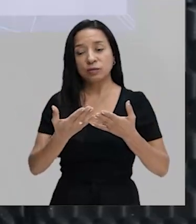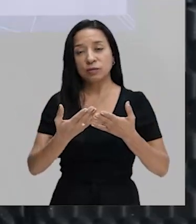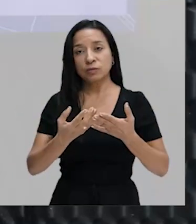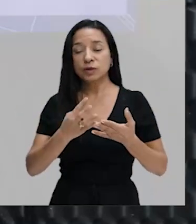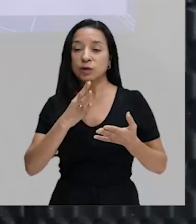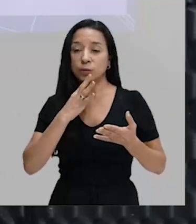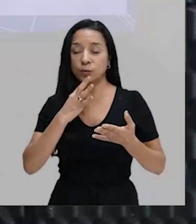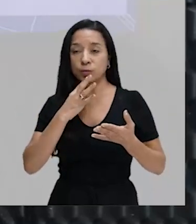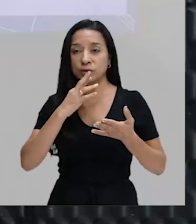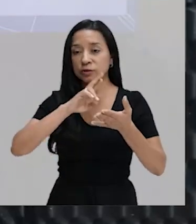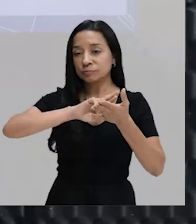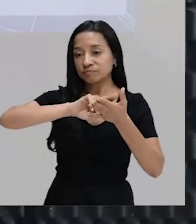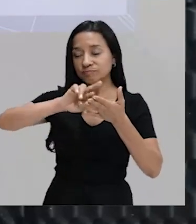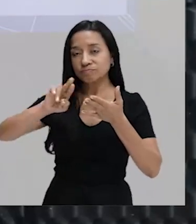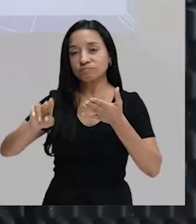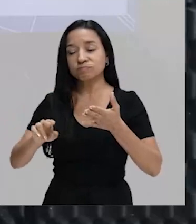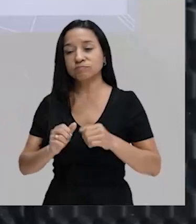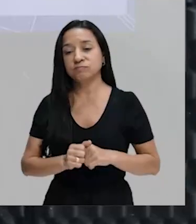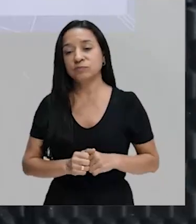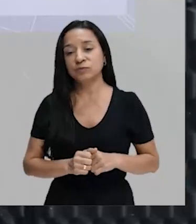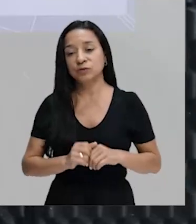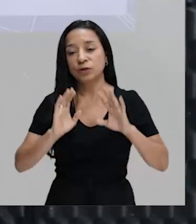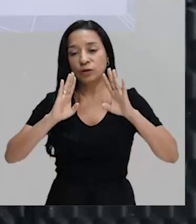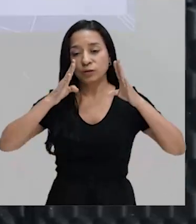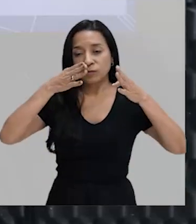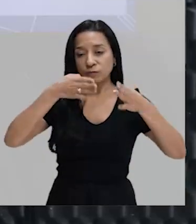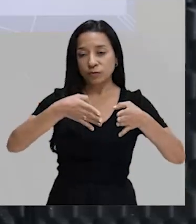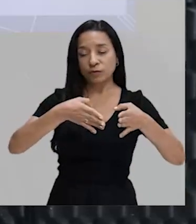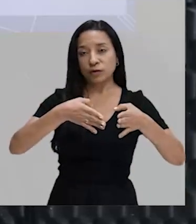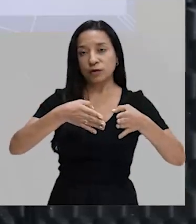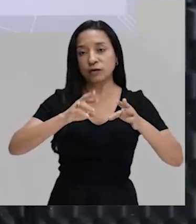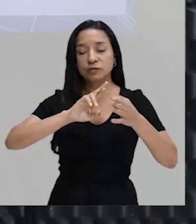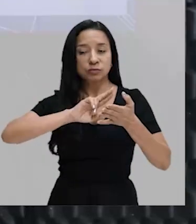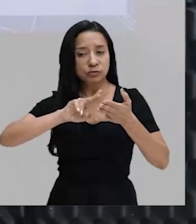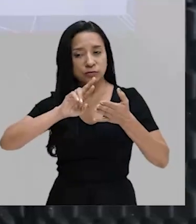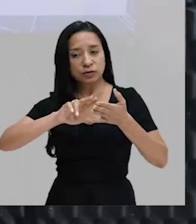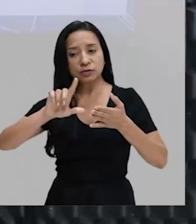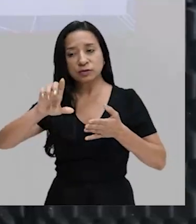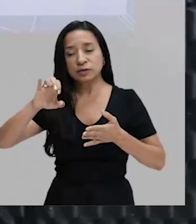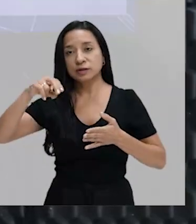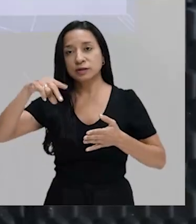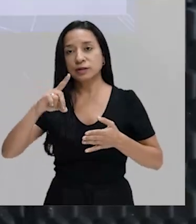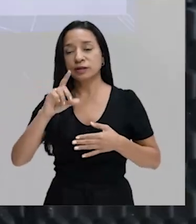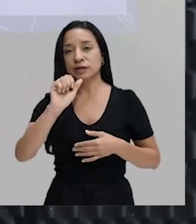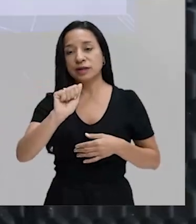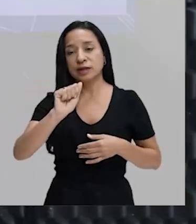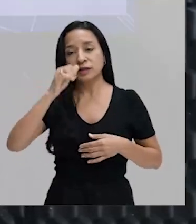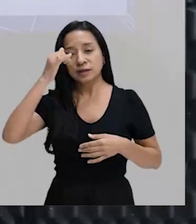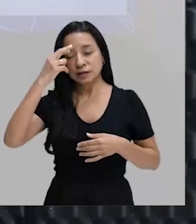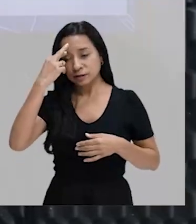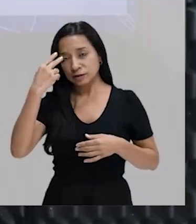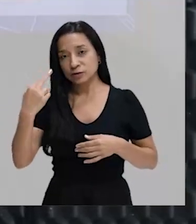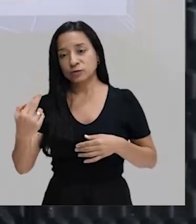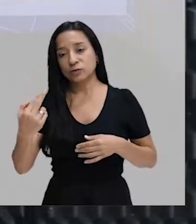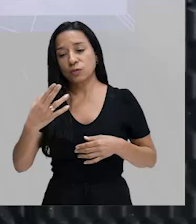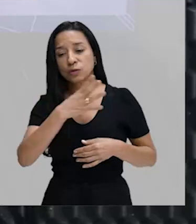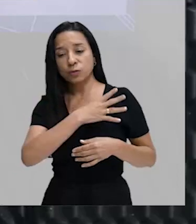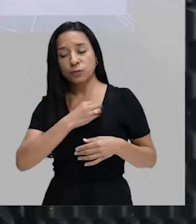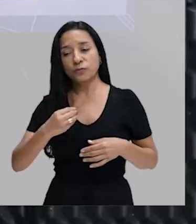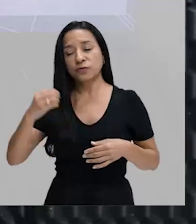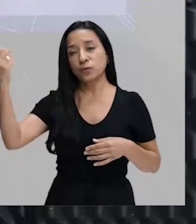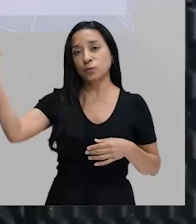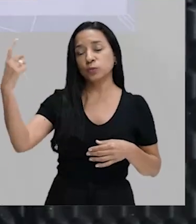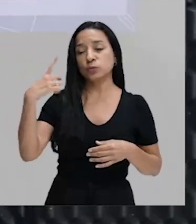diferente, focando exclusivamente na legenda, né? Na lenda dos Filhos do Sol.